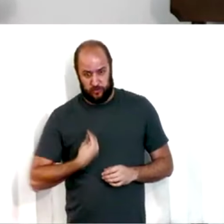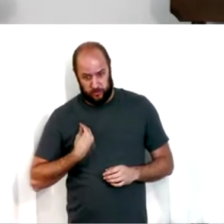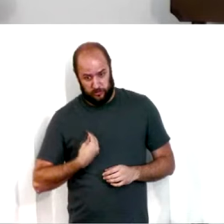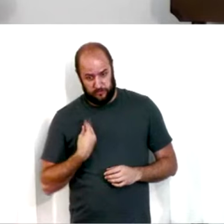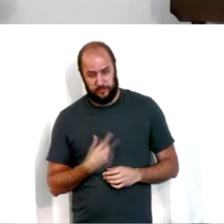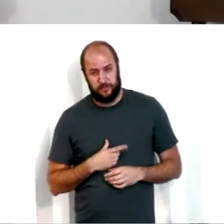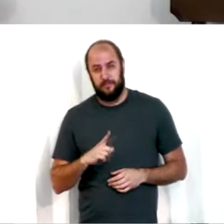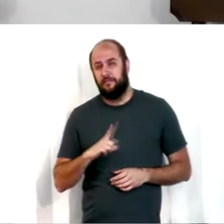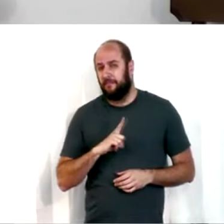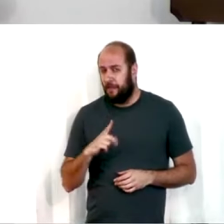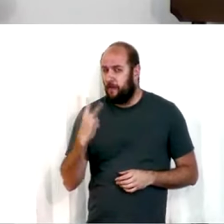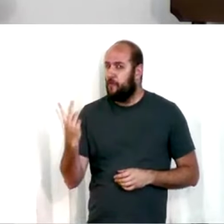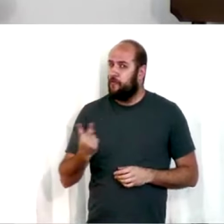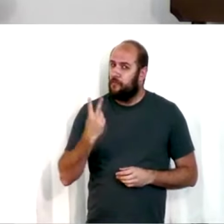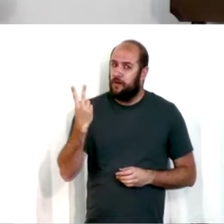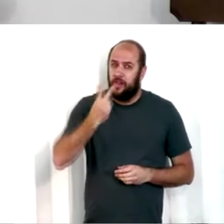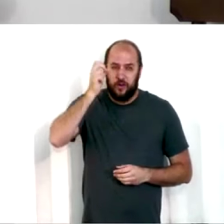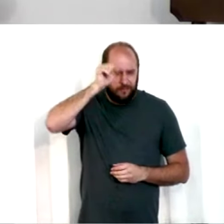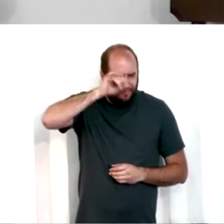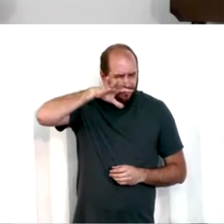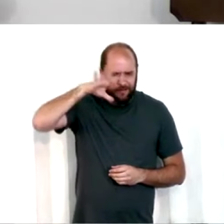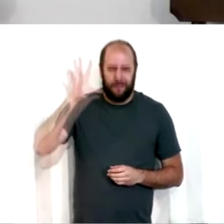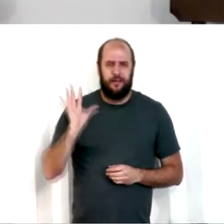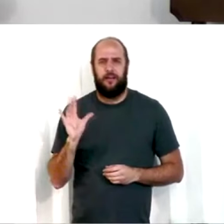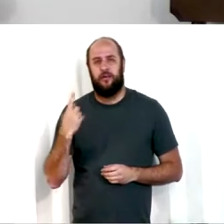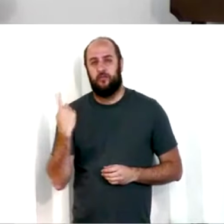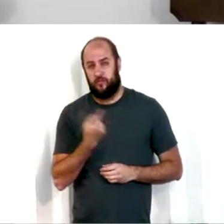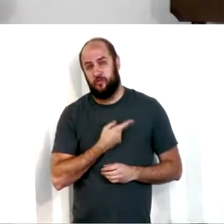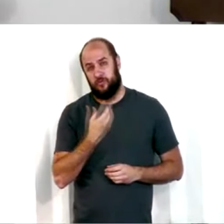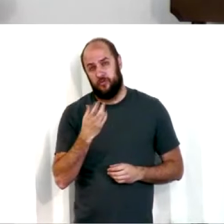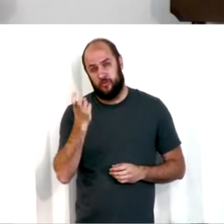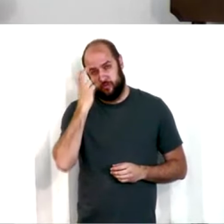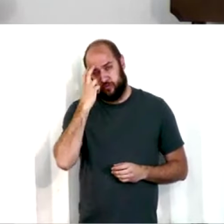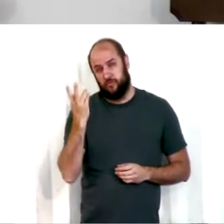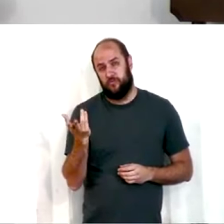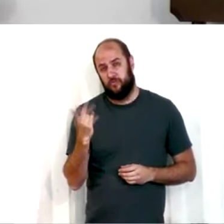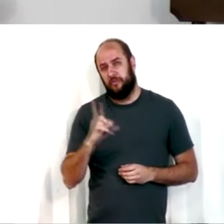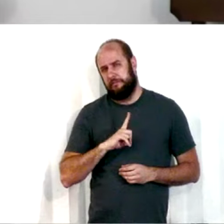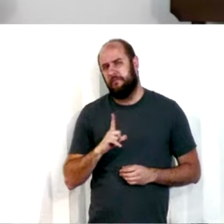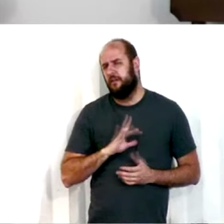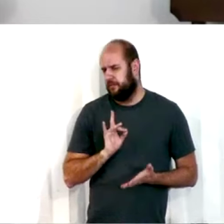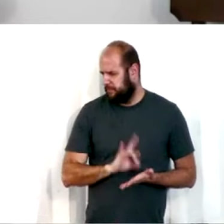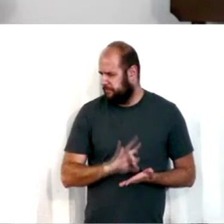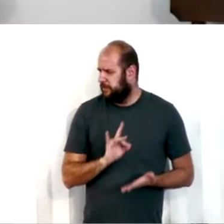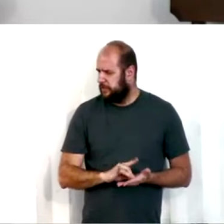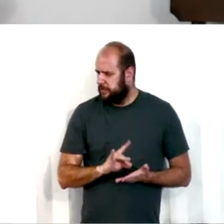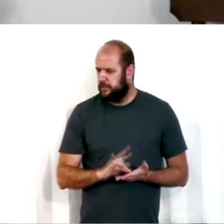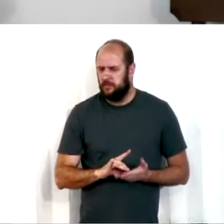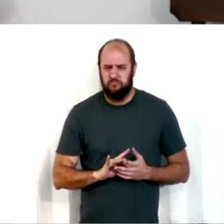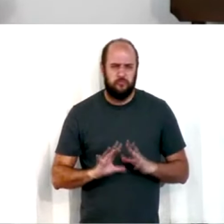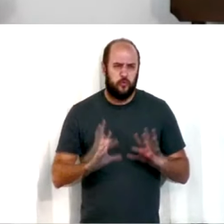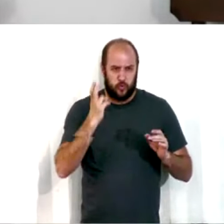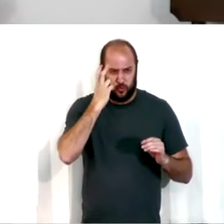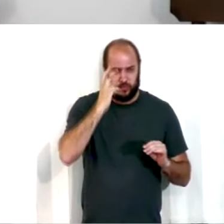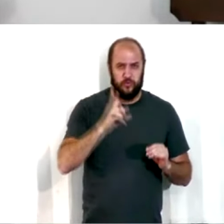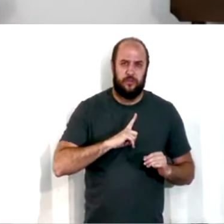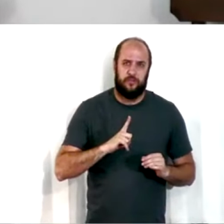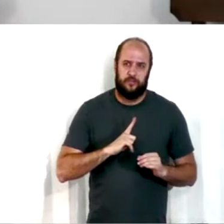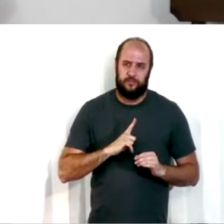um valor que é muito claro na nossa cultura e, de fato, em várias outras culturas e, de fato, ao longo de todo o tempo. A idolatria